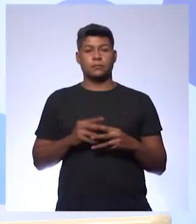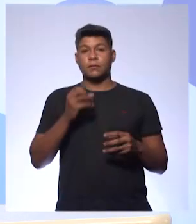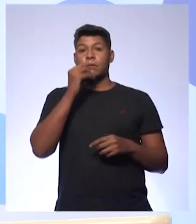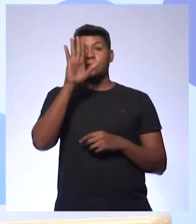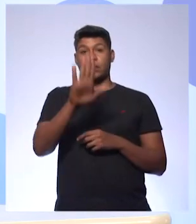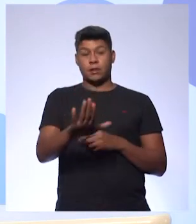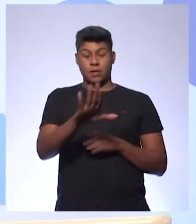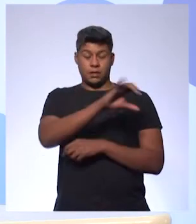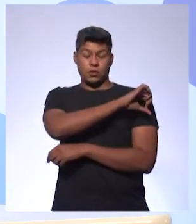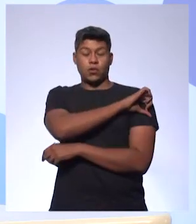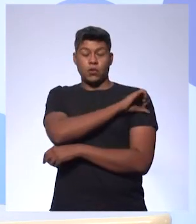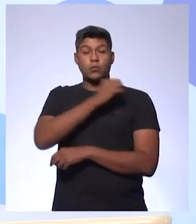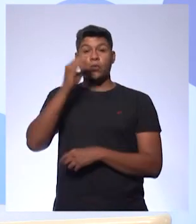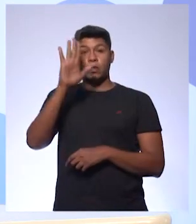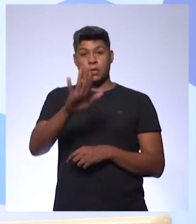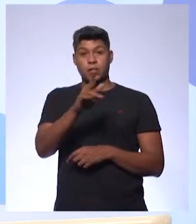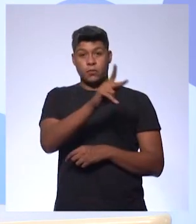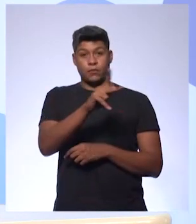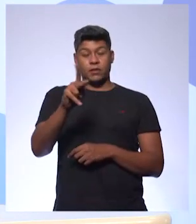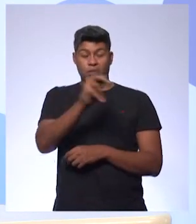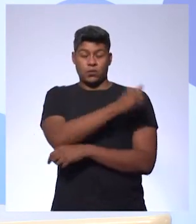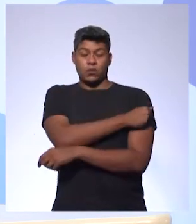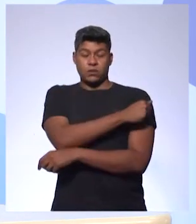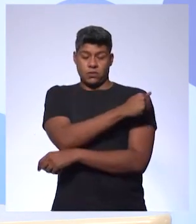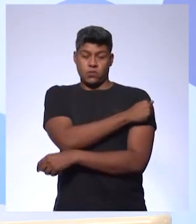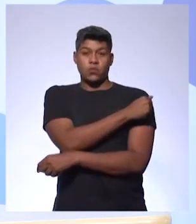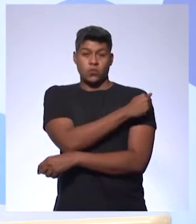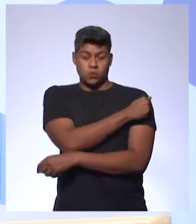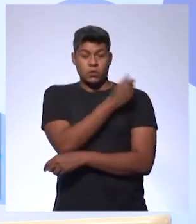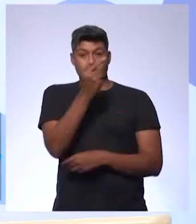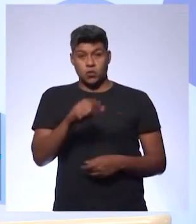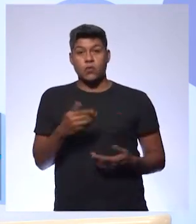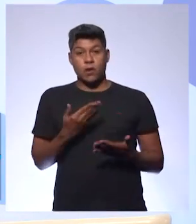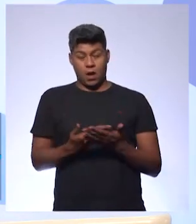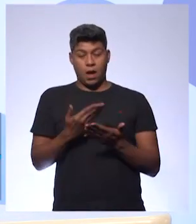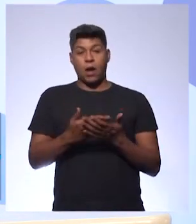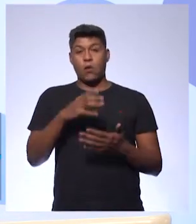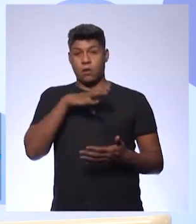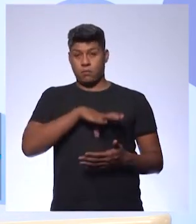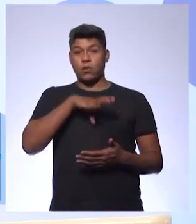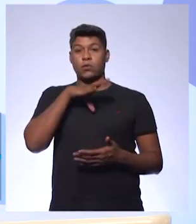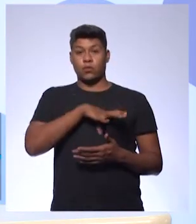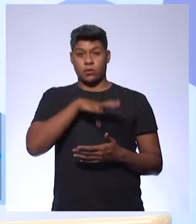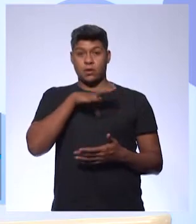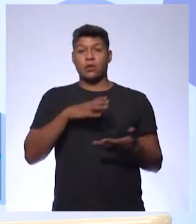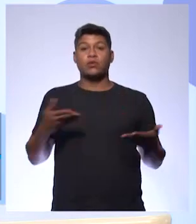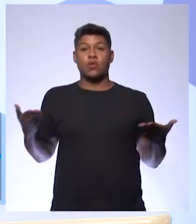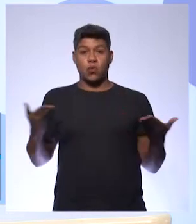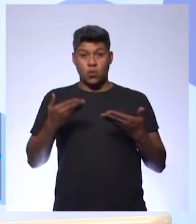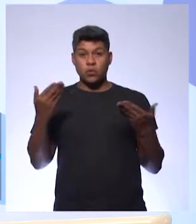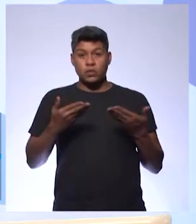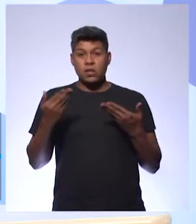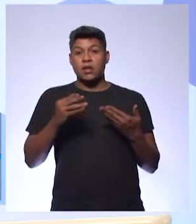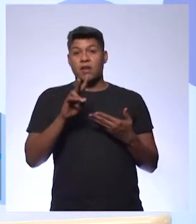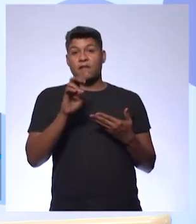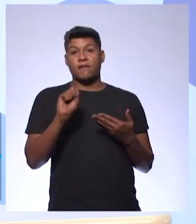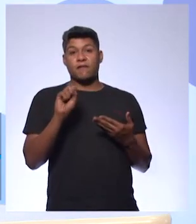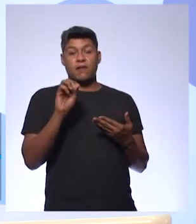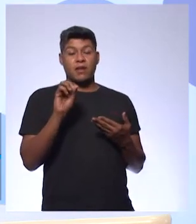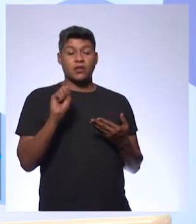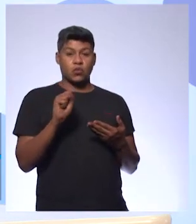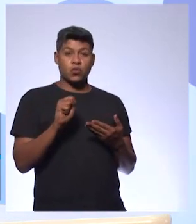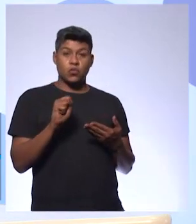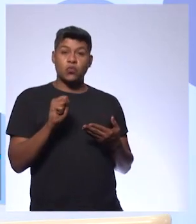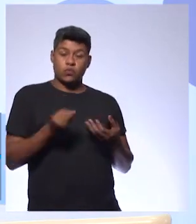Boa tarde, nono ano. Boa tarde, professores e alunos. Mais uma aula de língua portuguesa. Hoje, versos em